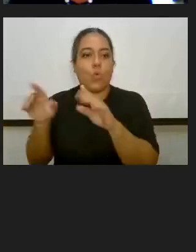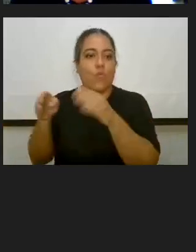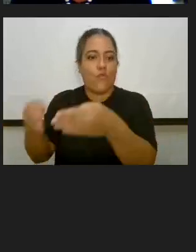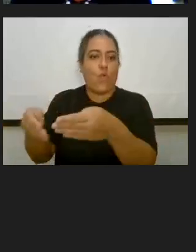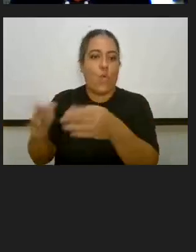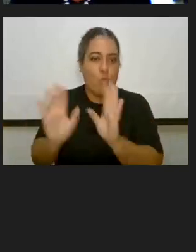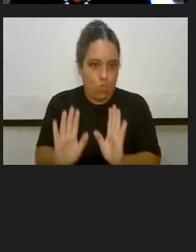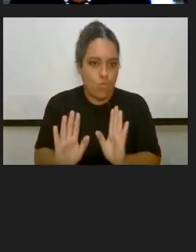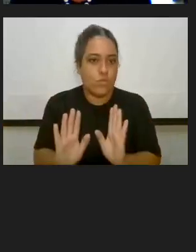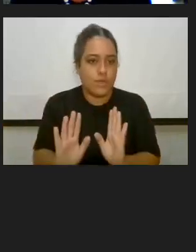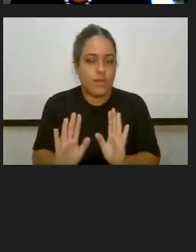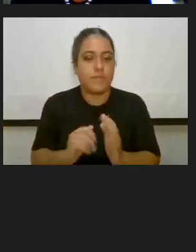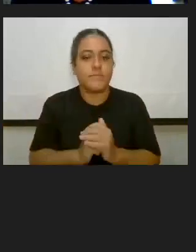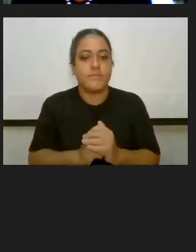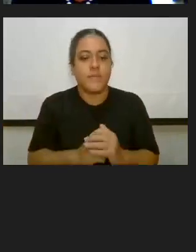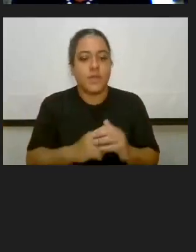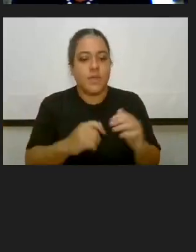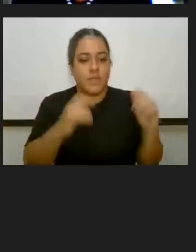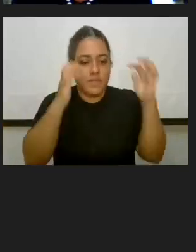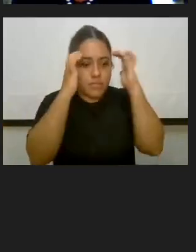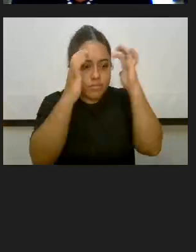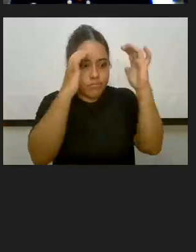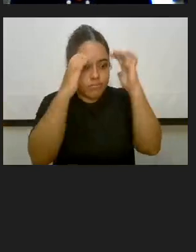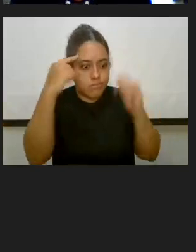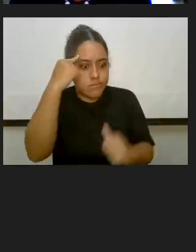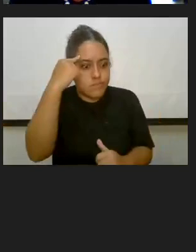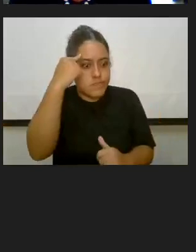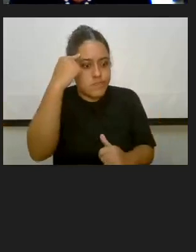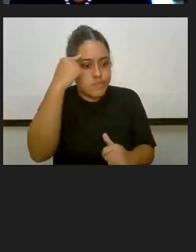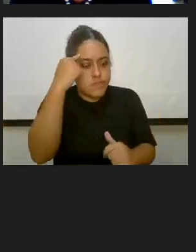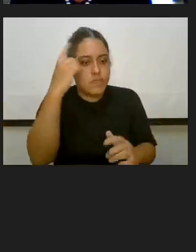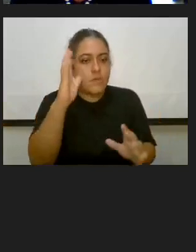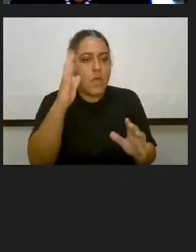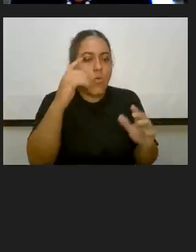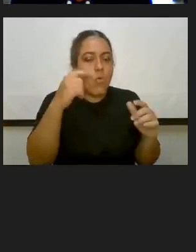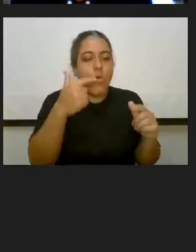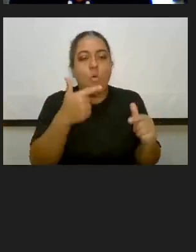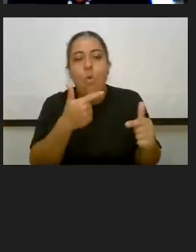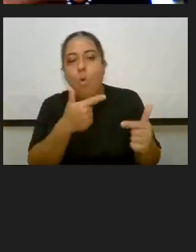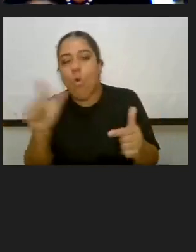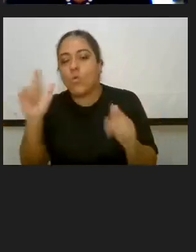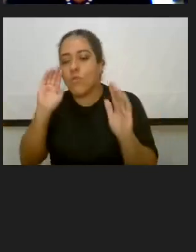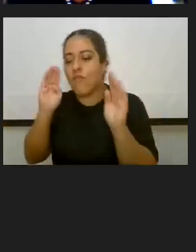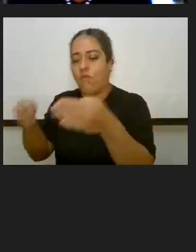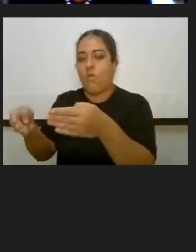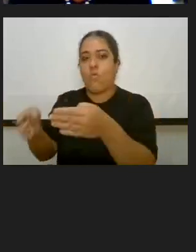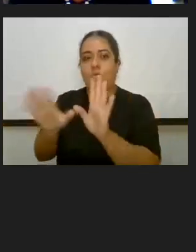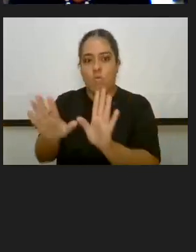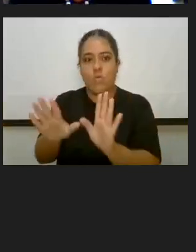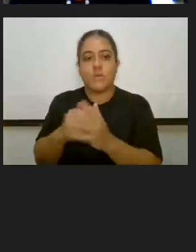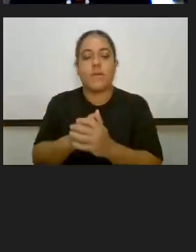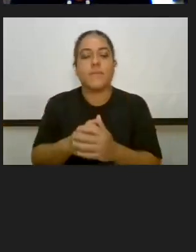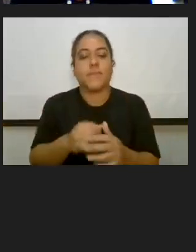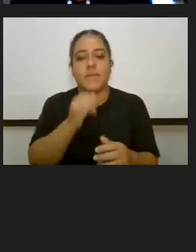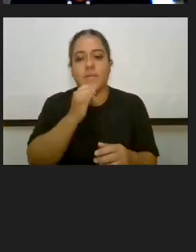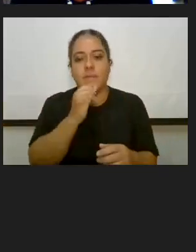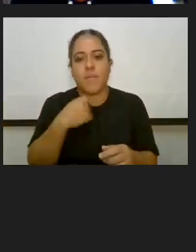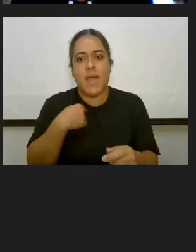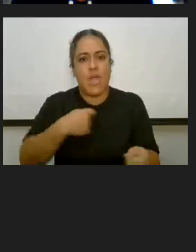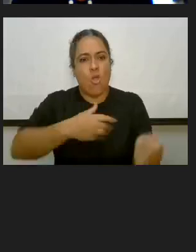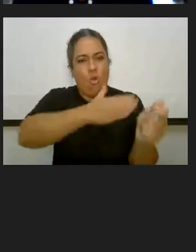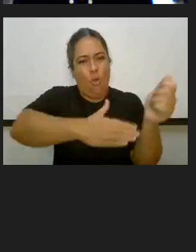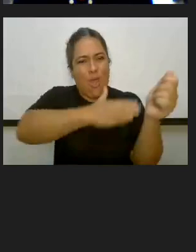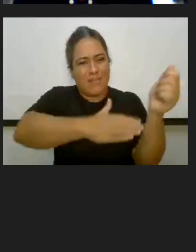a atenção daquela parte do corpo que é a que sempre se recorre para fazer